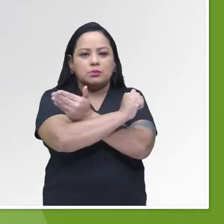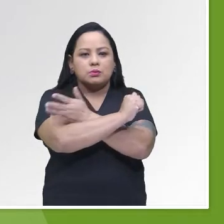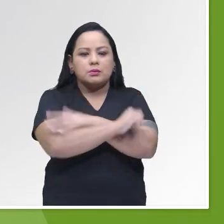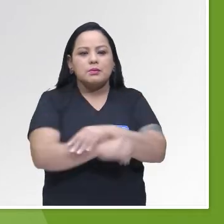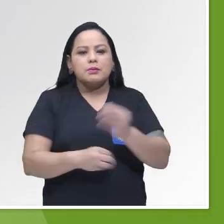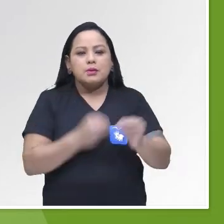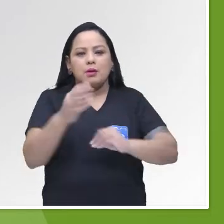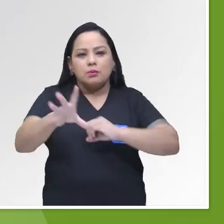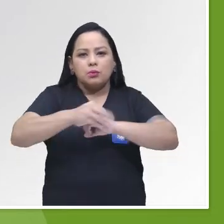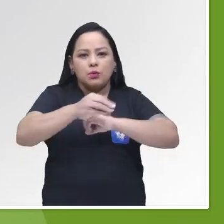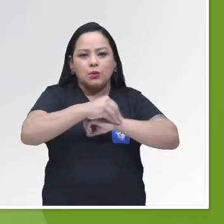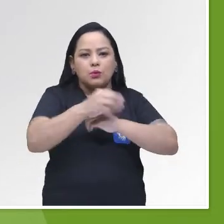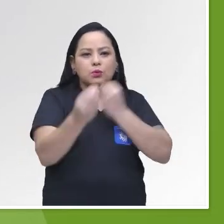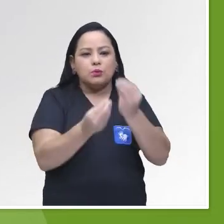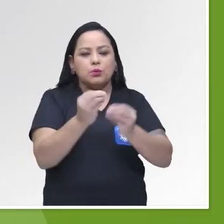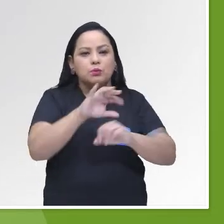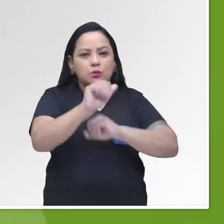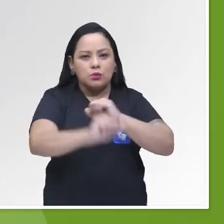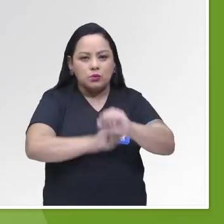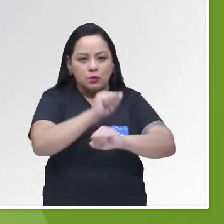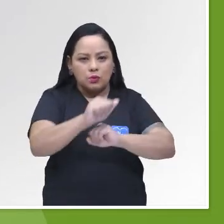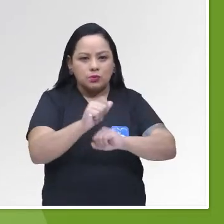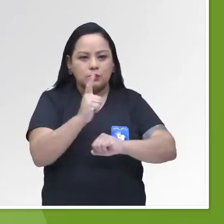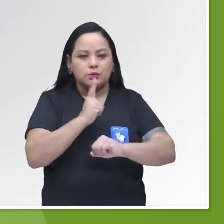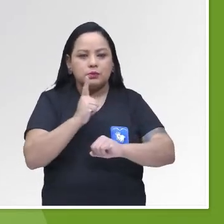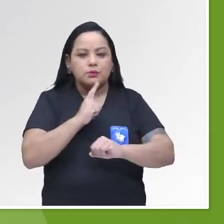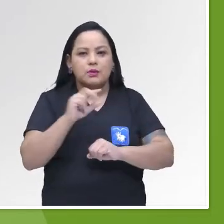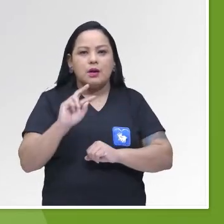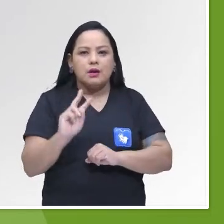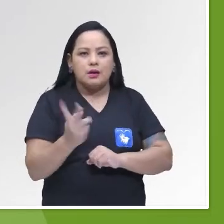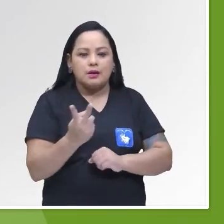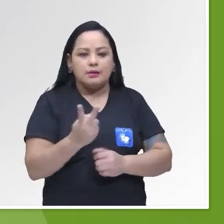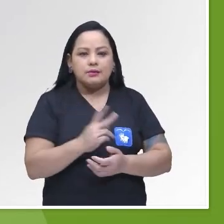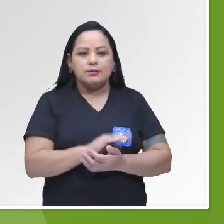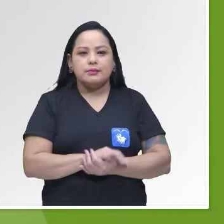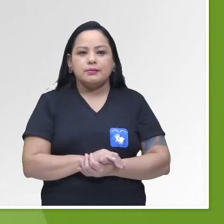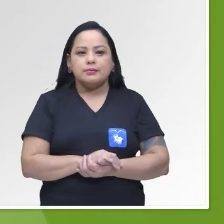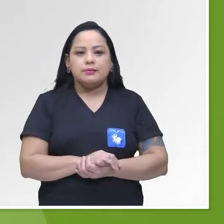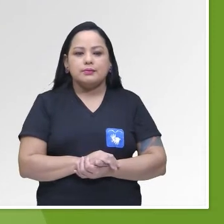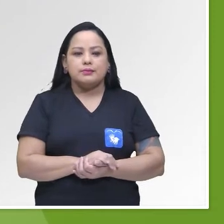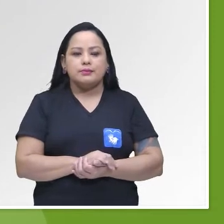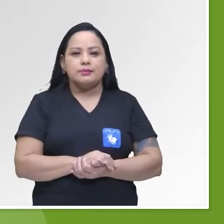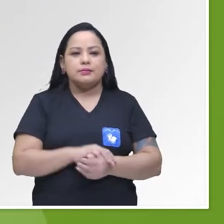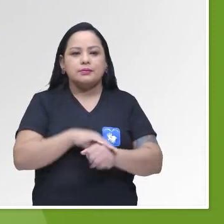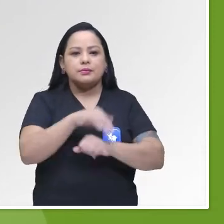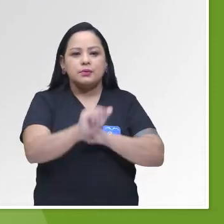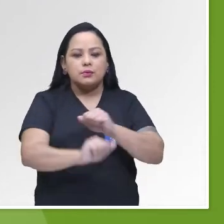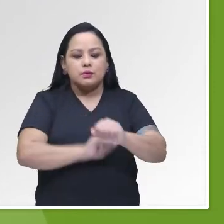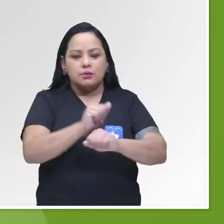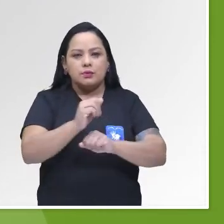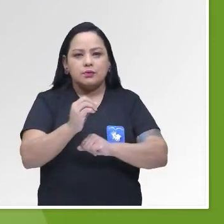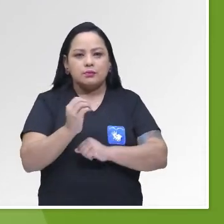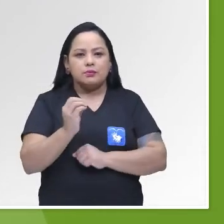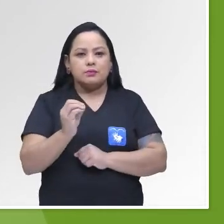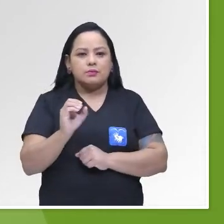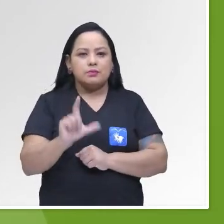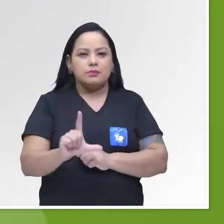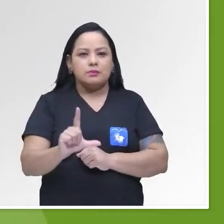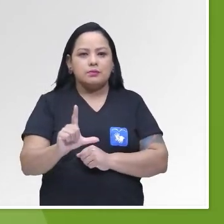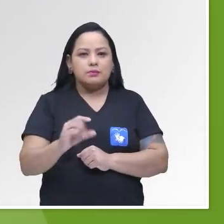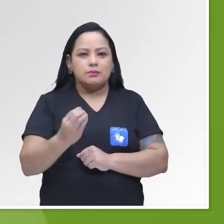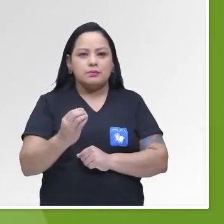composta por um átomo de hidrogênio e um átomo de